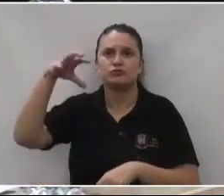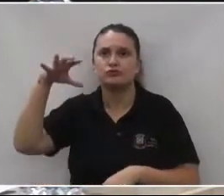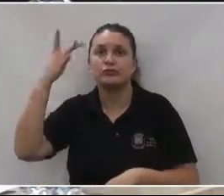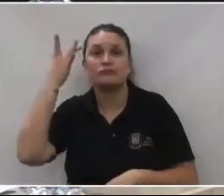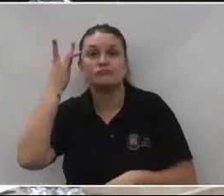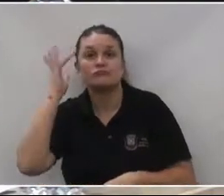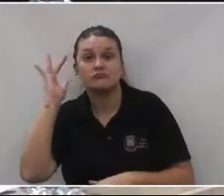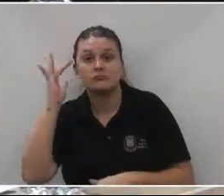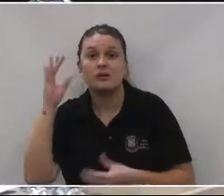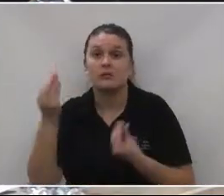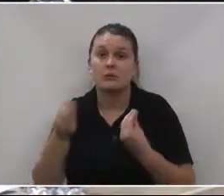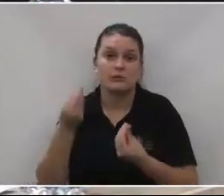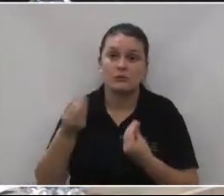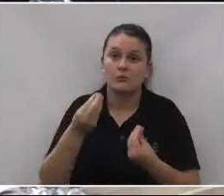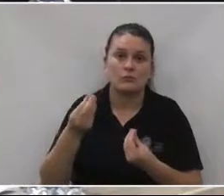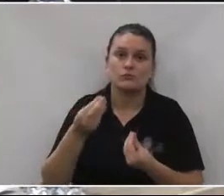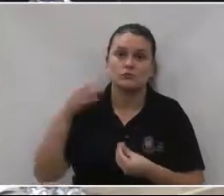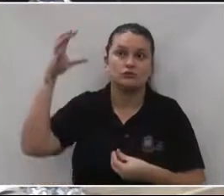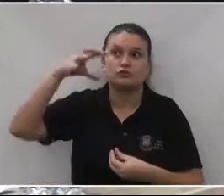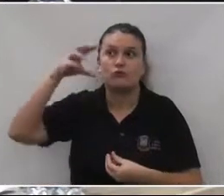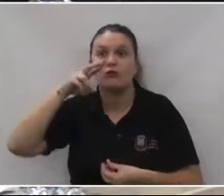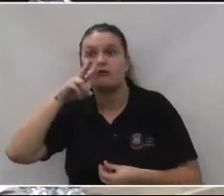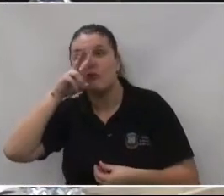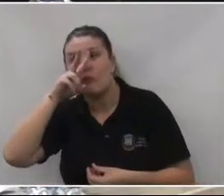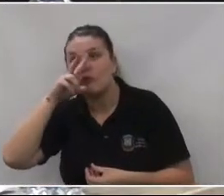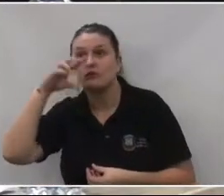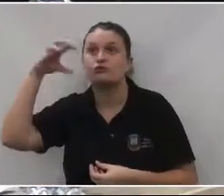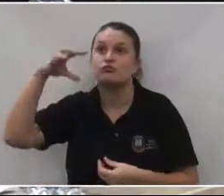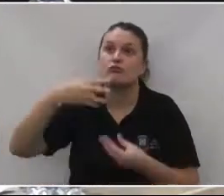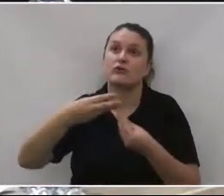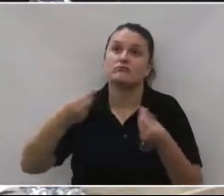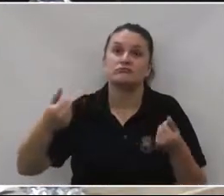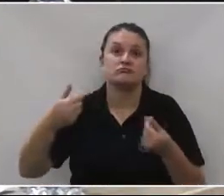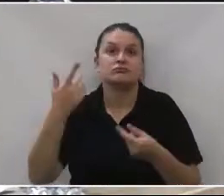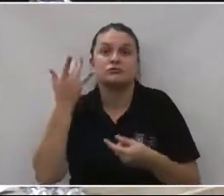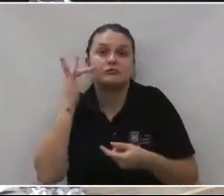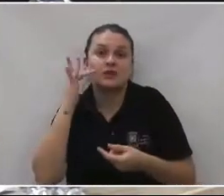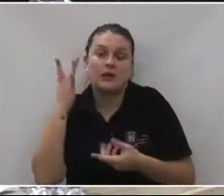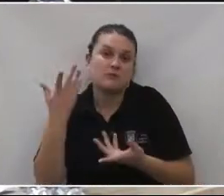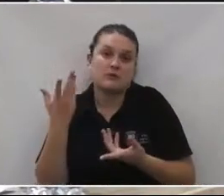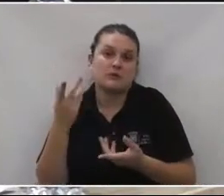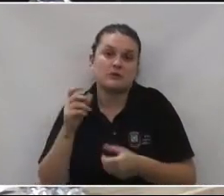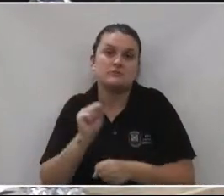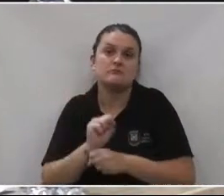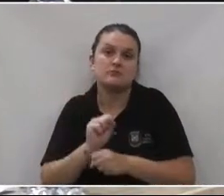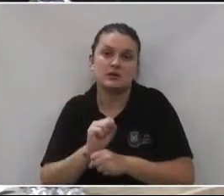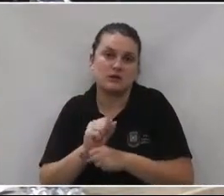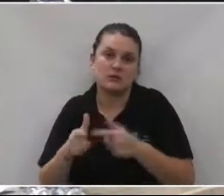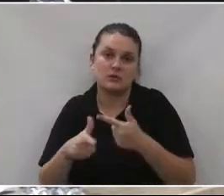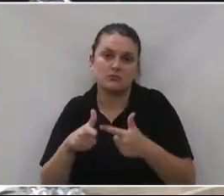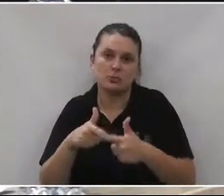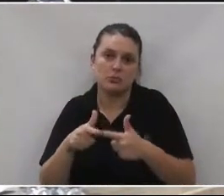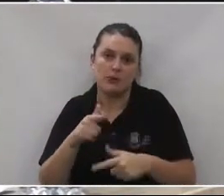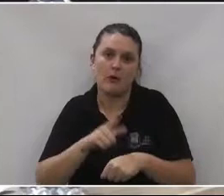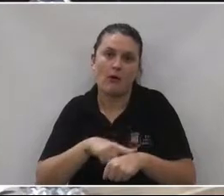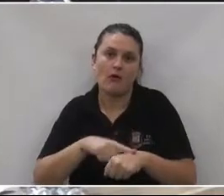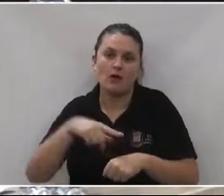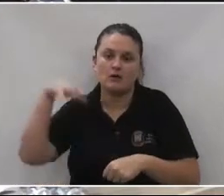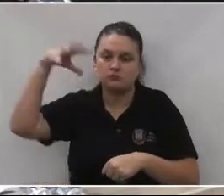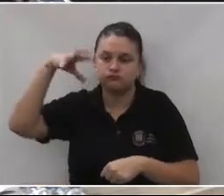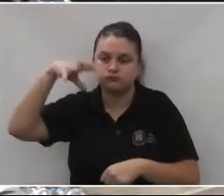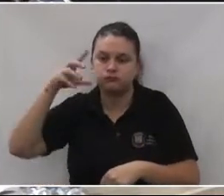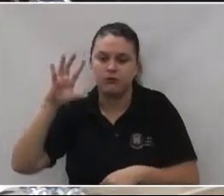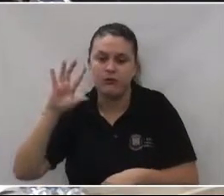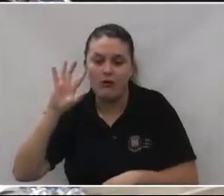sabe é o quanto que vêem nunca nunca pode deixar esse tipo de problema ea hora que tiver chovendo querer